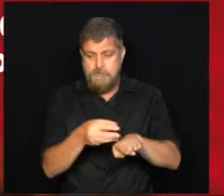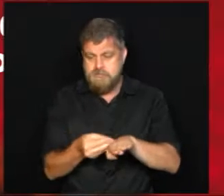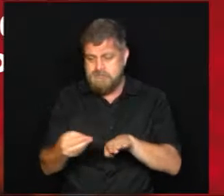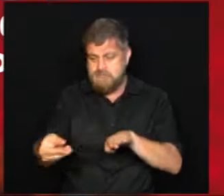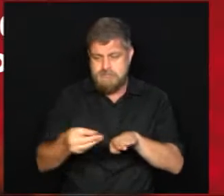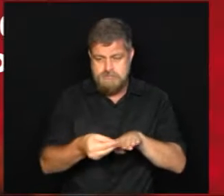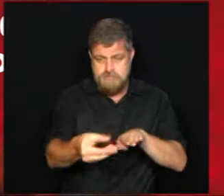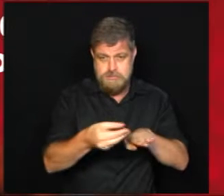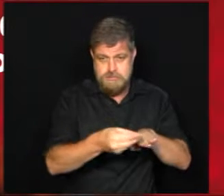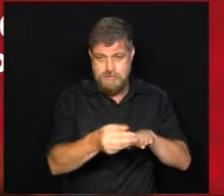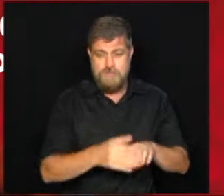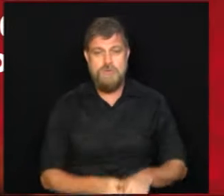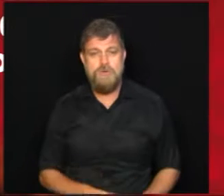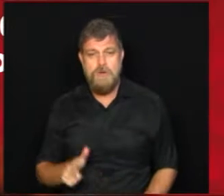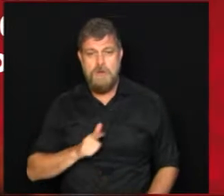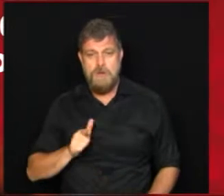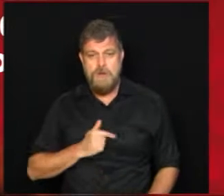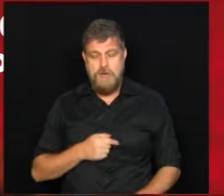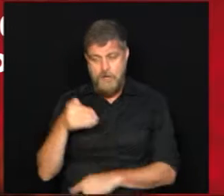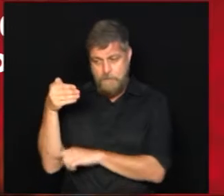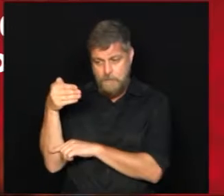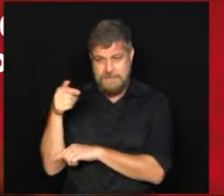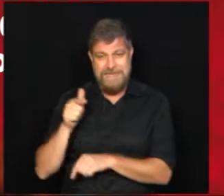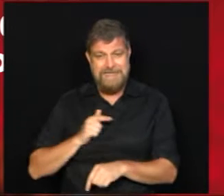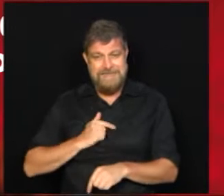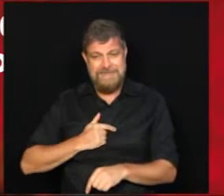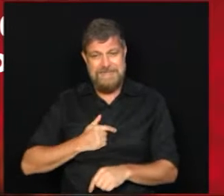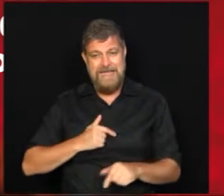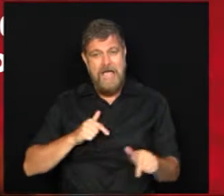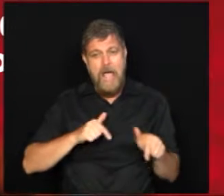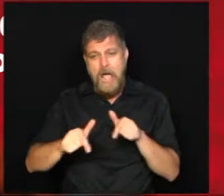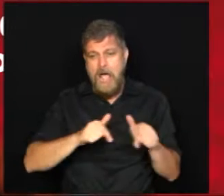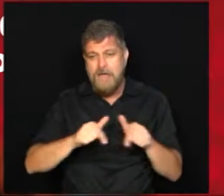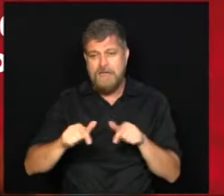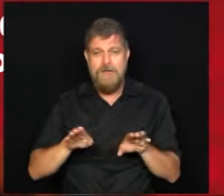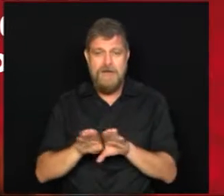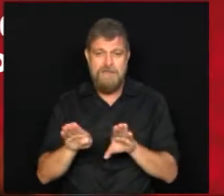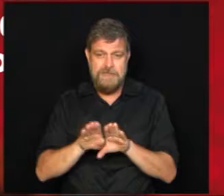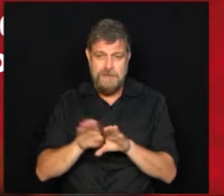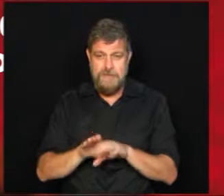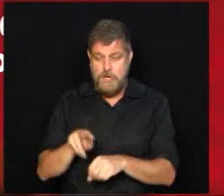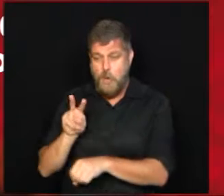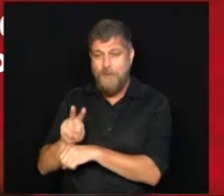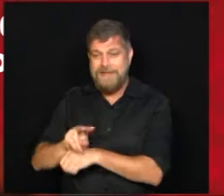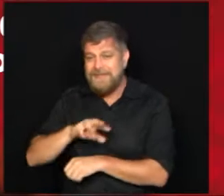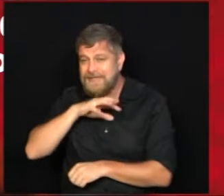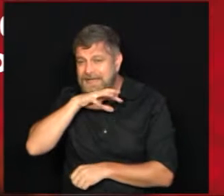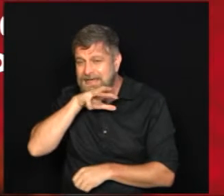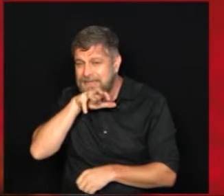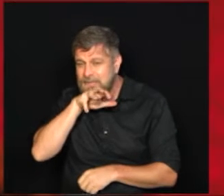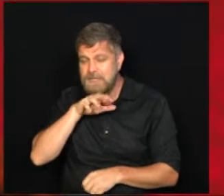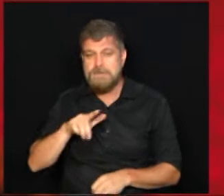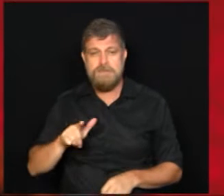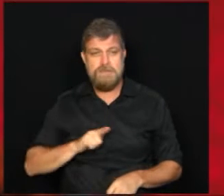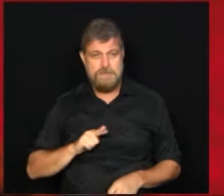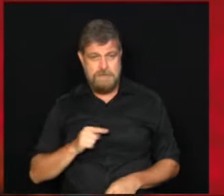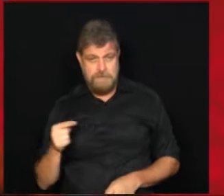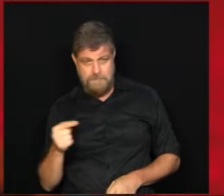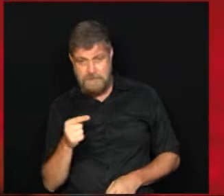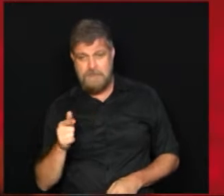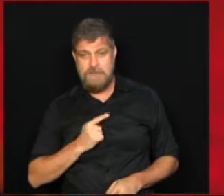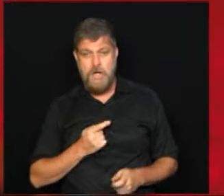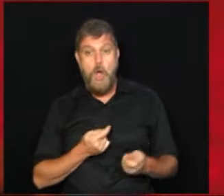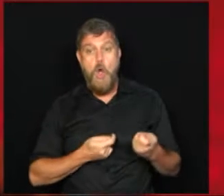oficinas de veículos hotéis pousadas e outros serviços de hotelaria além dos Pet Shops Nós também temos aí